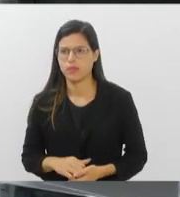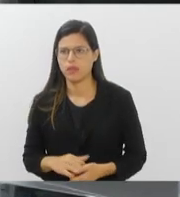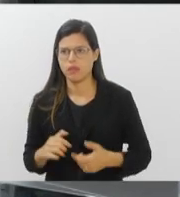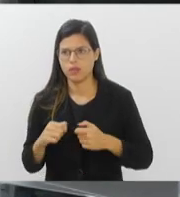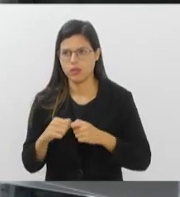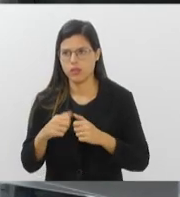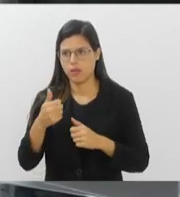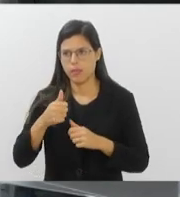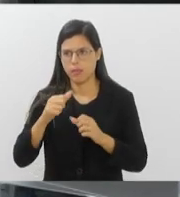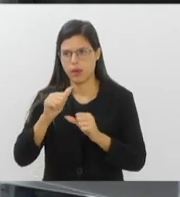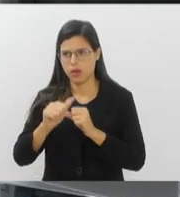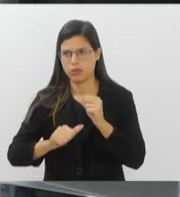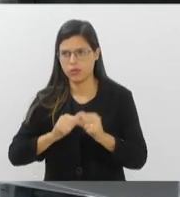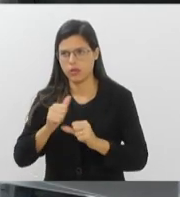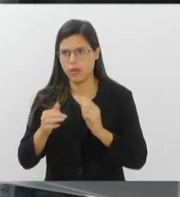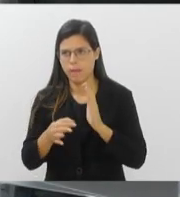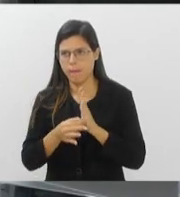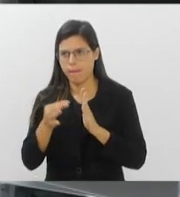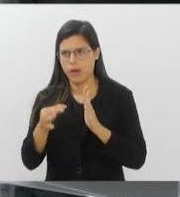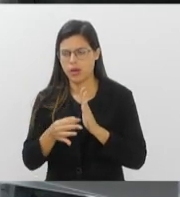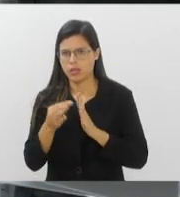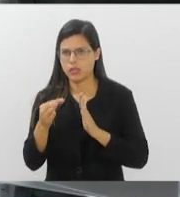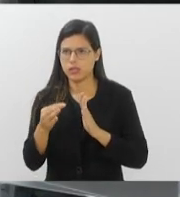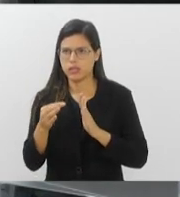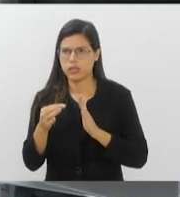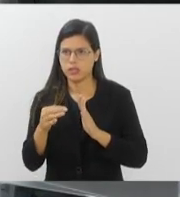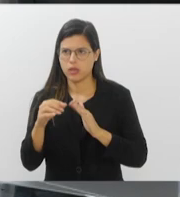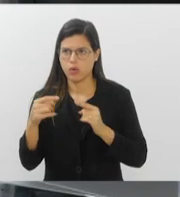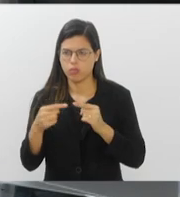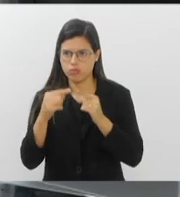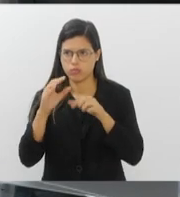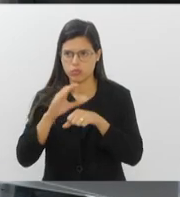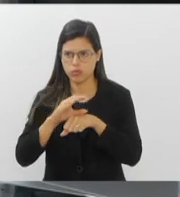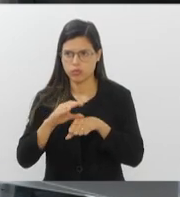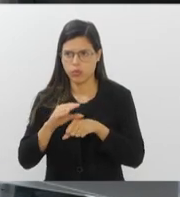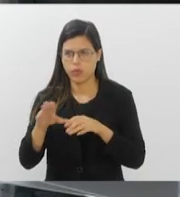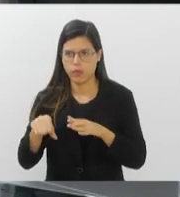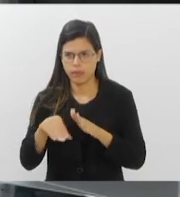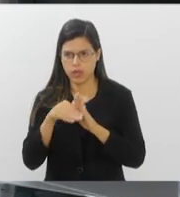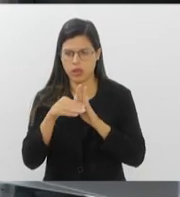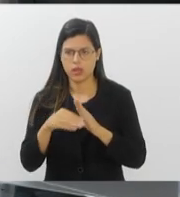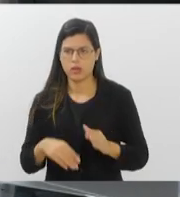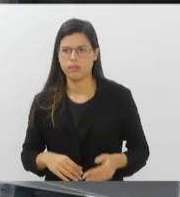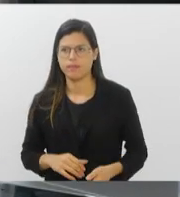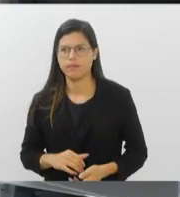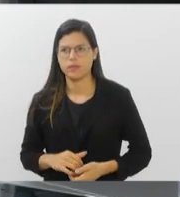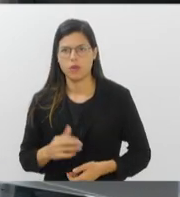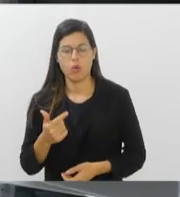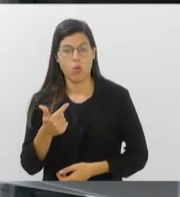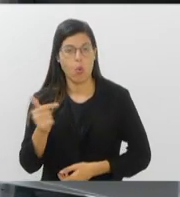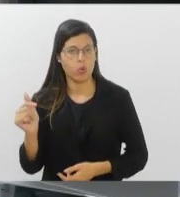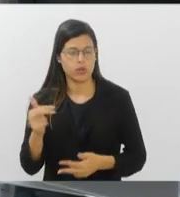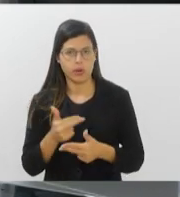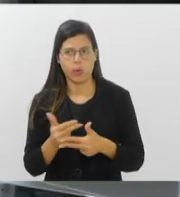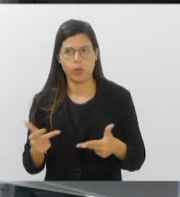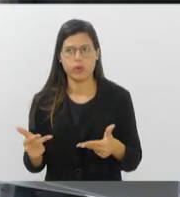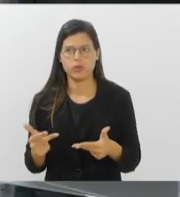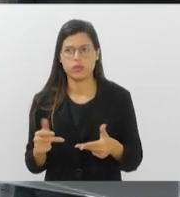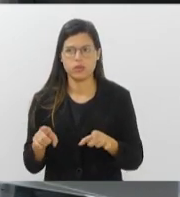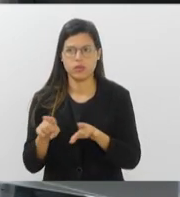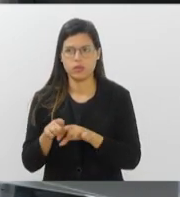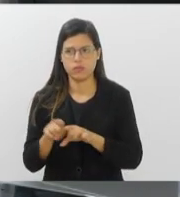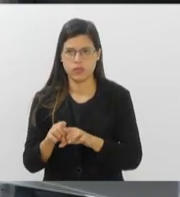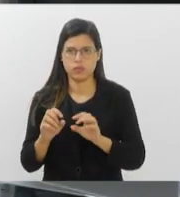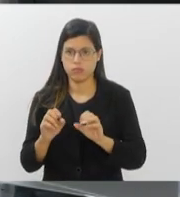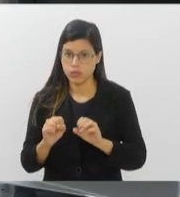primeira alteração, portanto, o parecer passaria a ser pela constitucionalidade com emenda. E há um outro ponto, justamente para